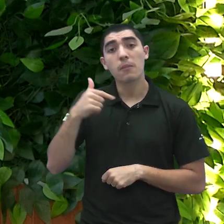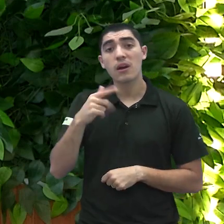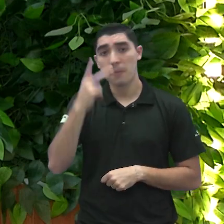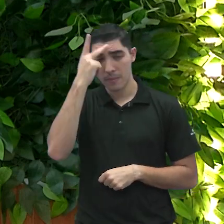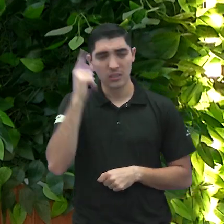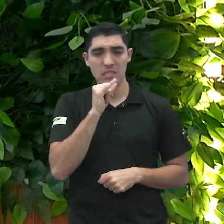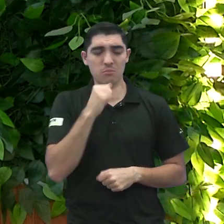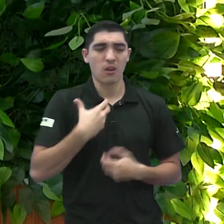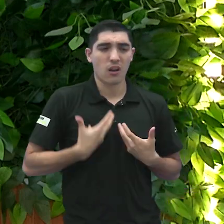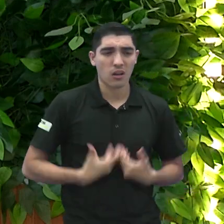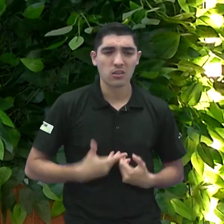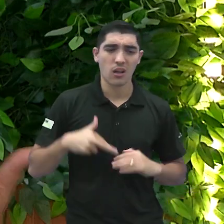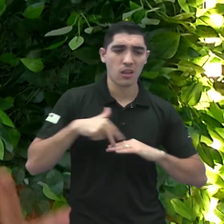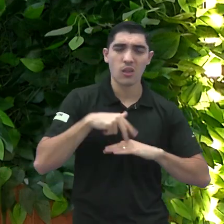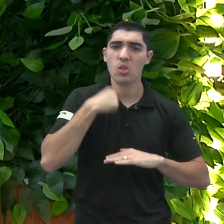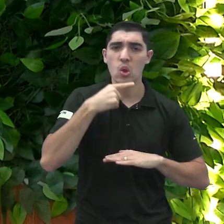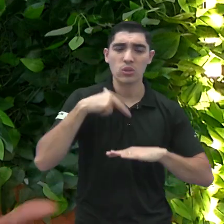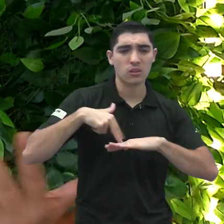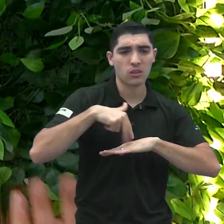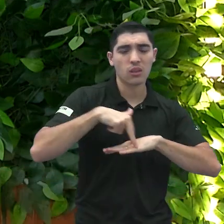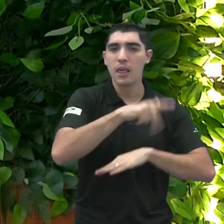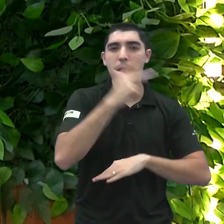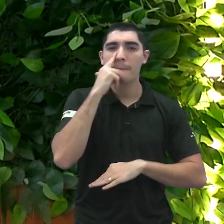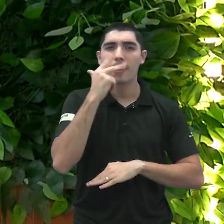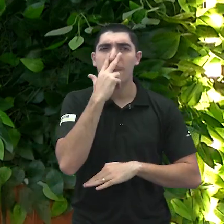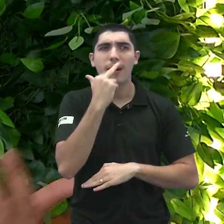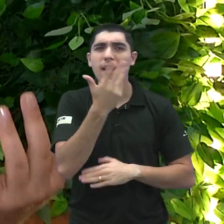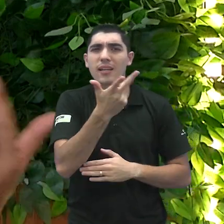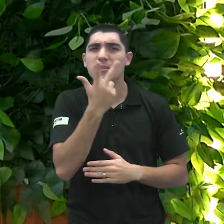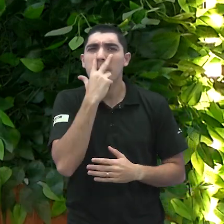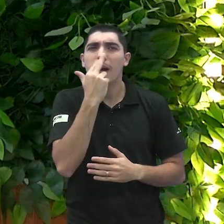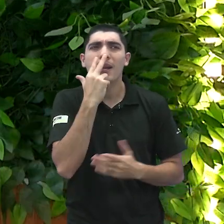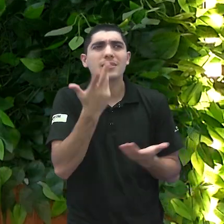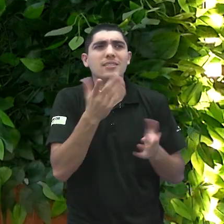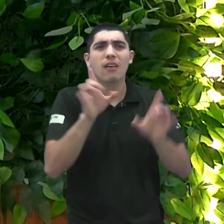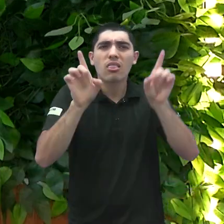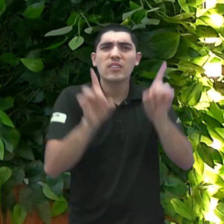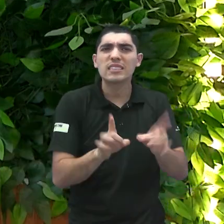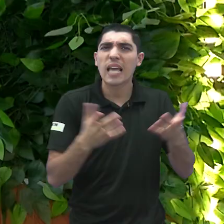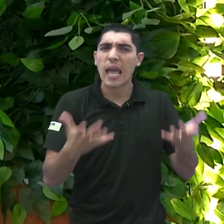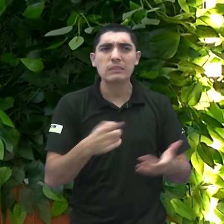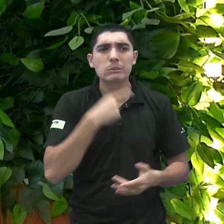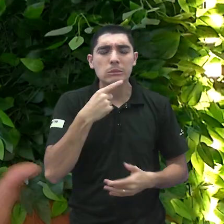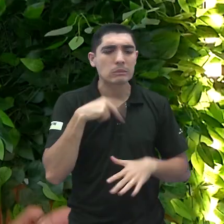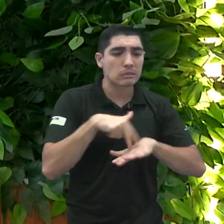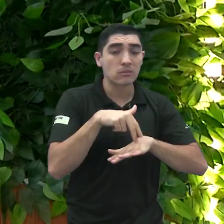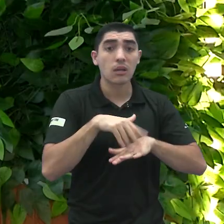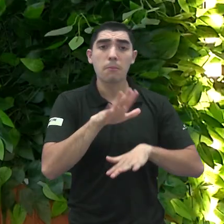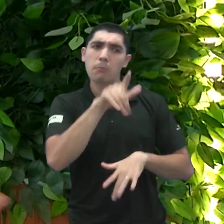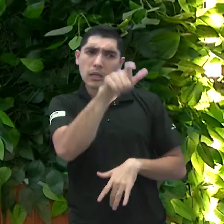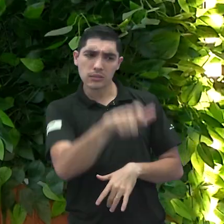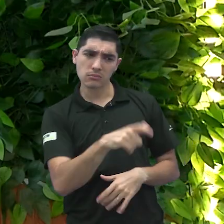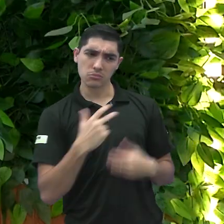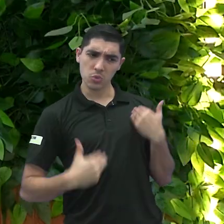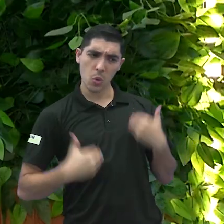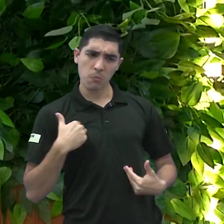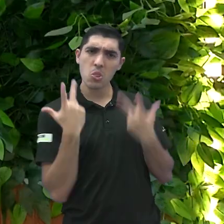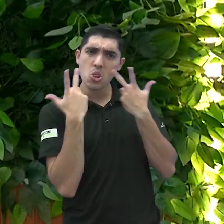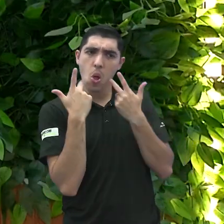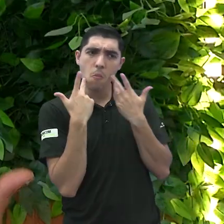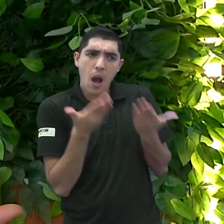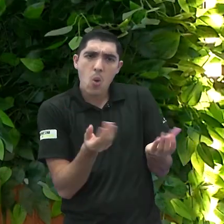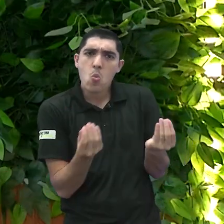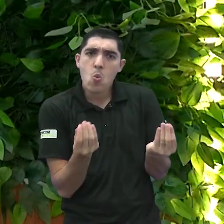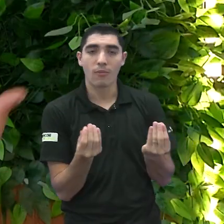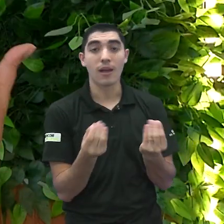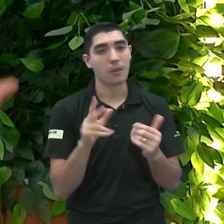doença invisível. Então a pessoa está cansada, quase não consegue andar, é praticamente um deficiente físico, uma pessoa que tem